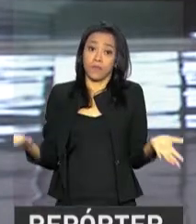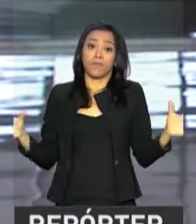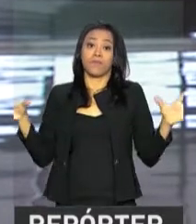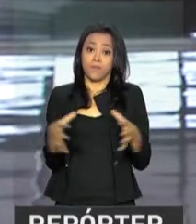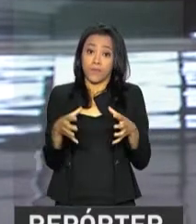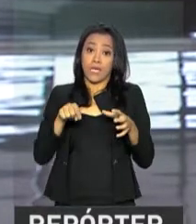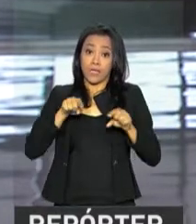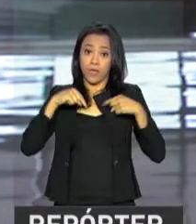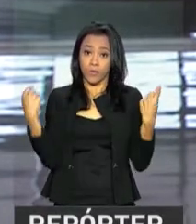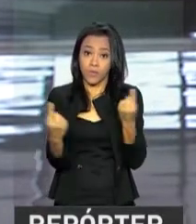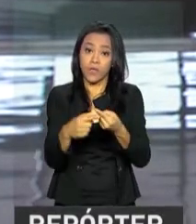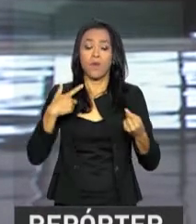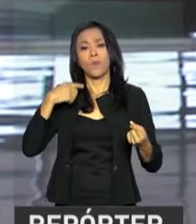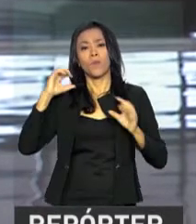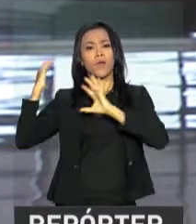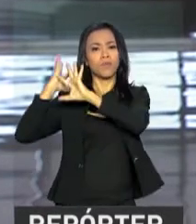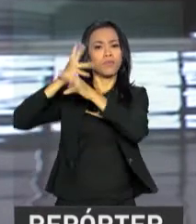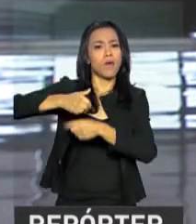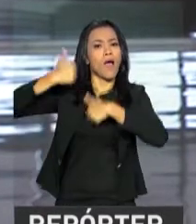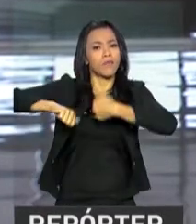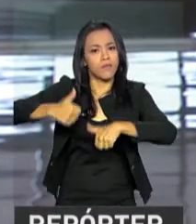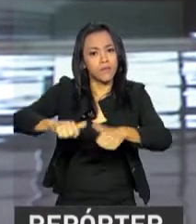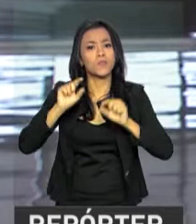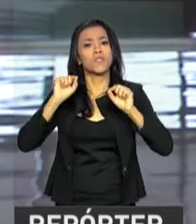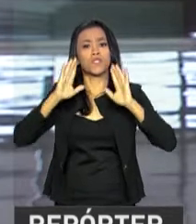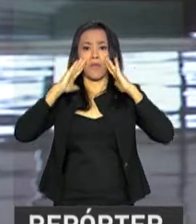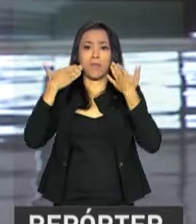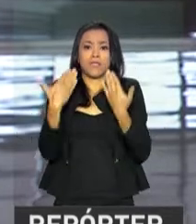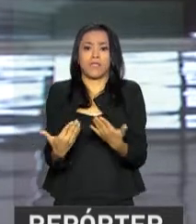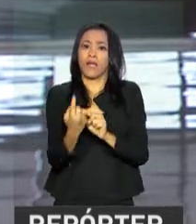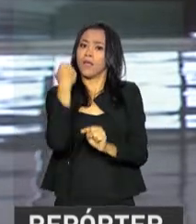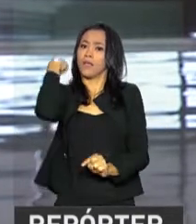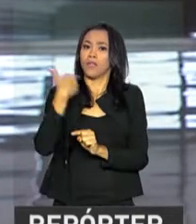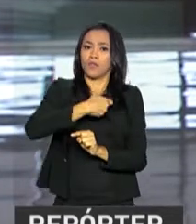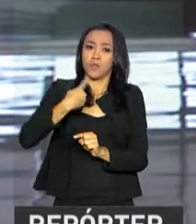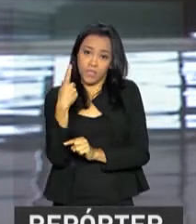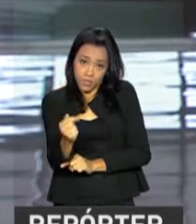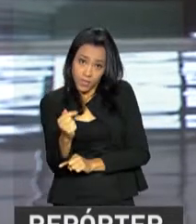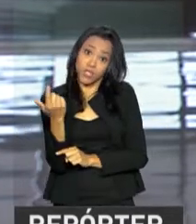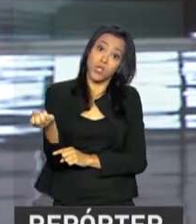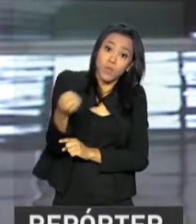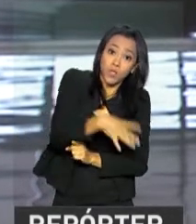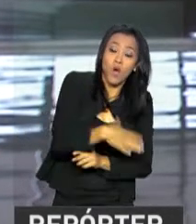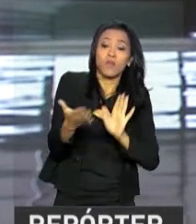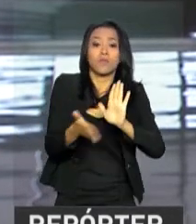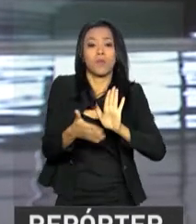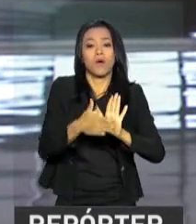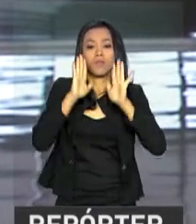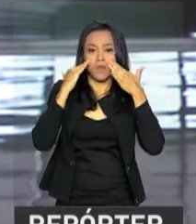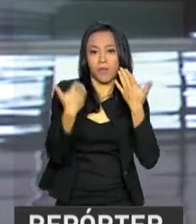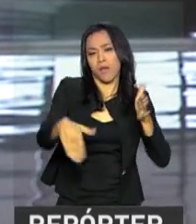será feito um balanço sobre a implementação das sugestões que foram apresentadas em 2017 e serão apresentadas novas propostas